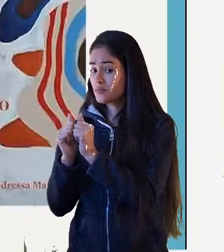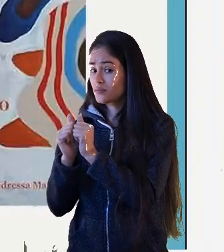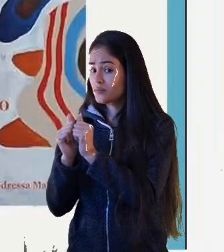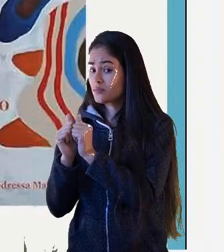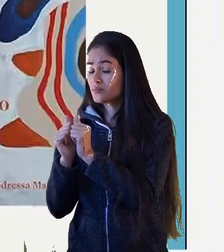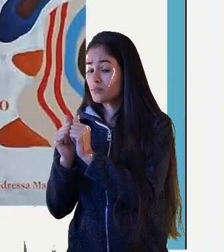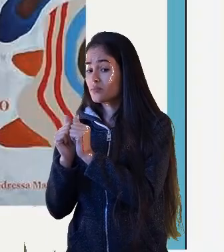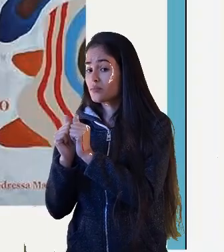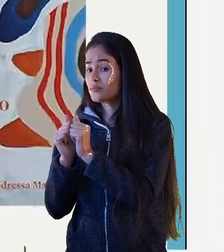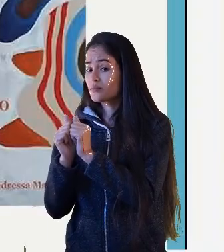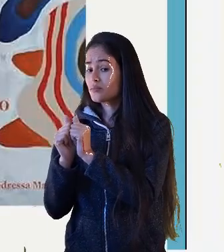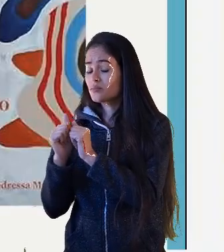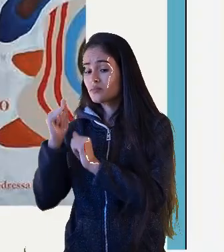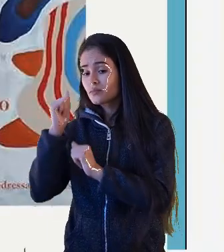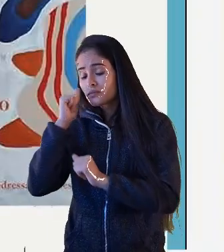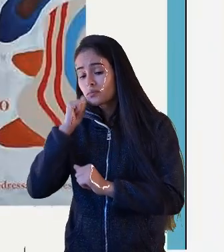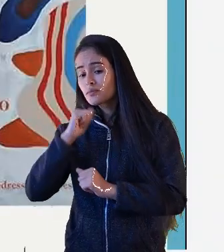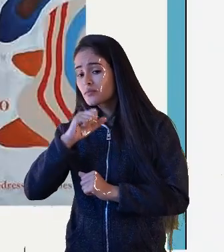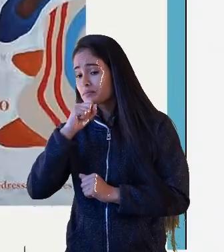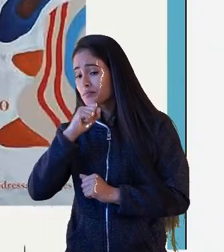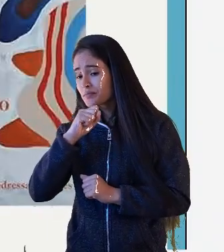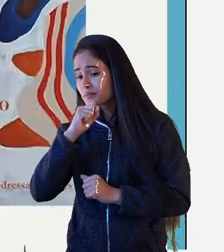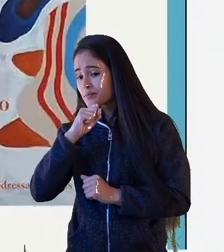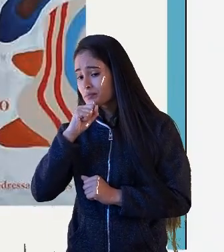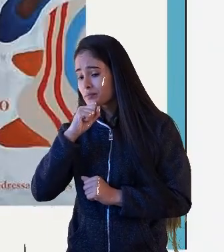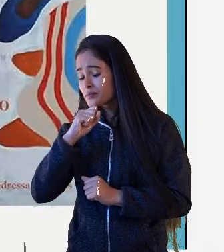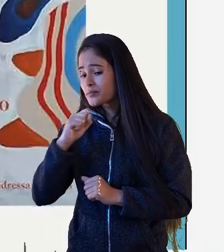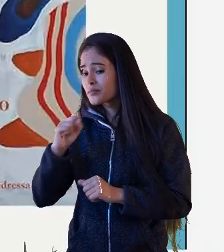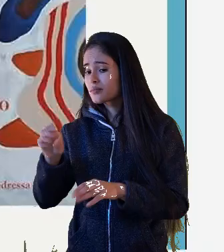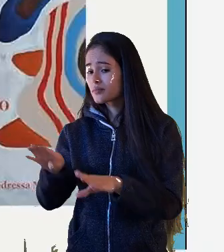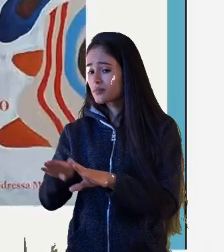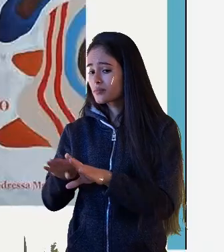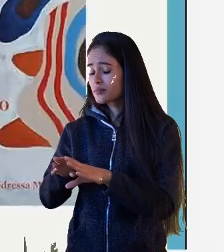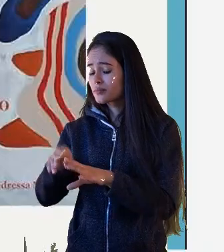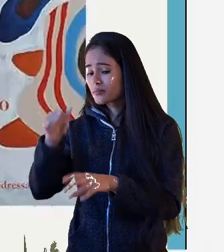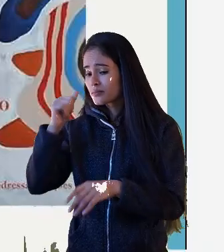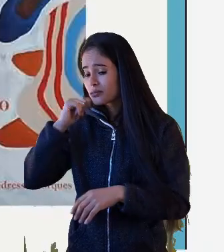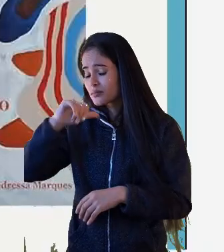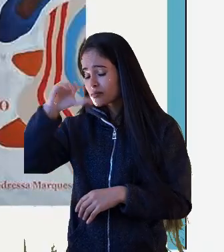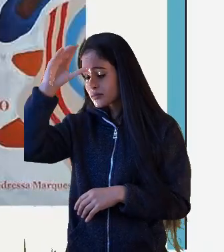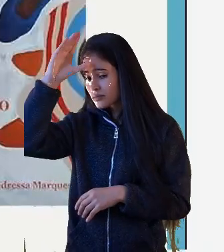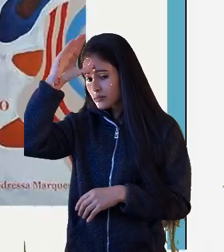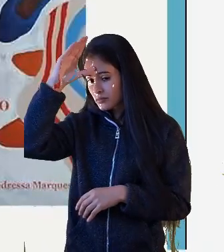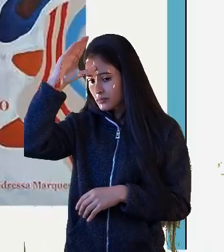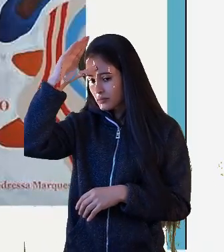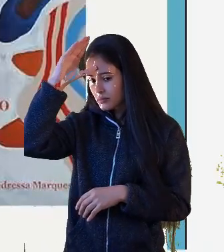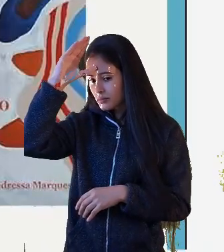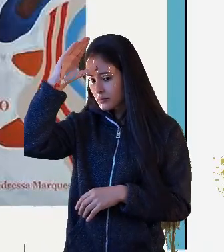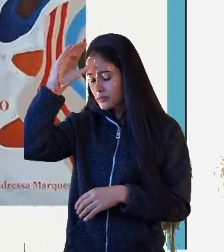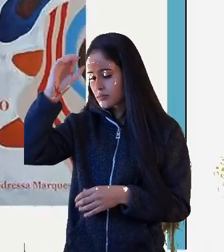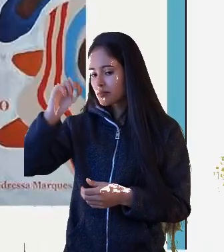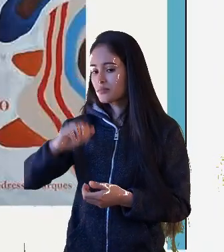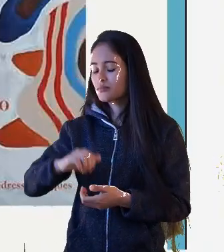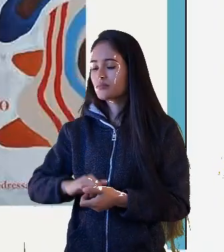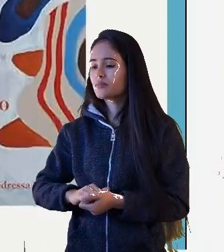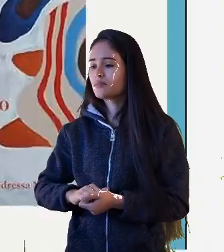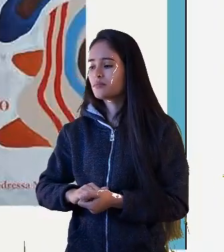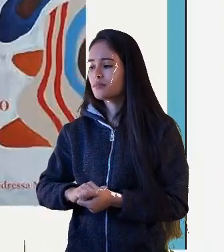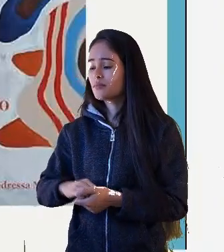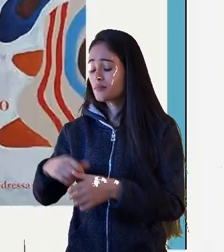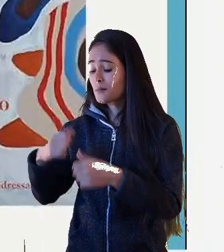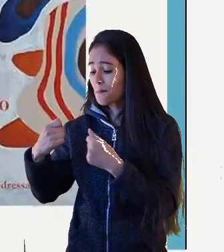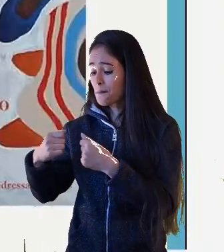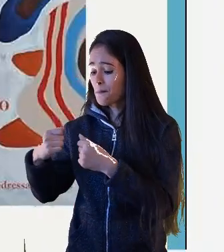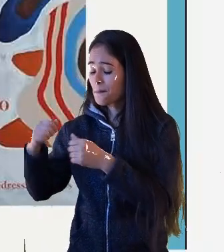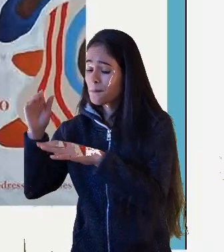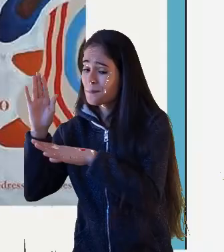acostumados, né? Então, eles vão ser os estrangeiros ali no início. e não é fácil, né? Vão ser olhados